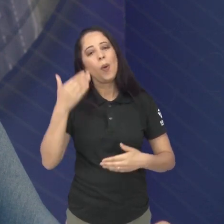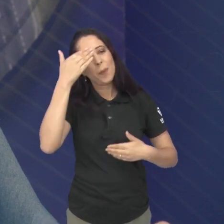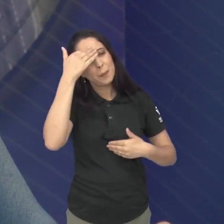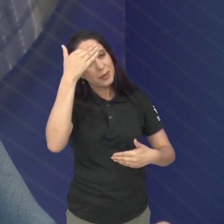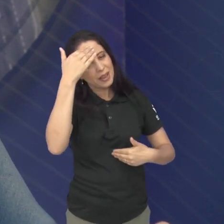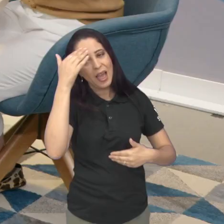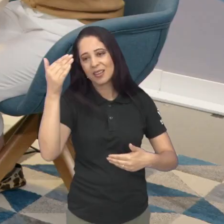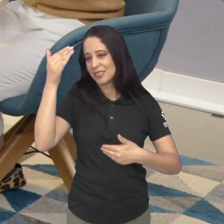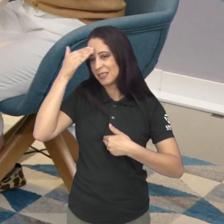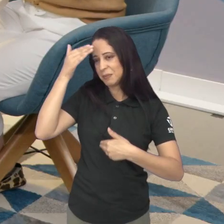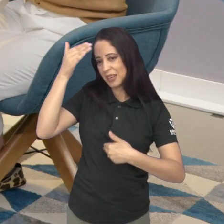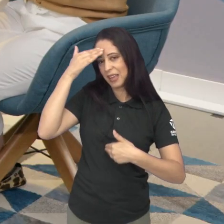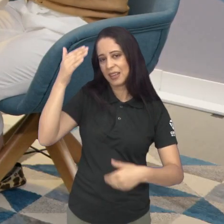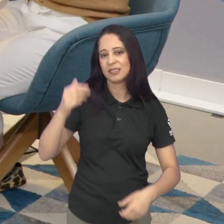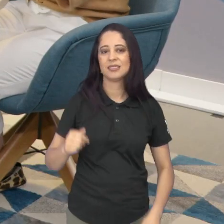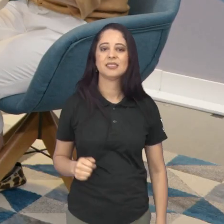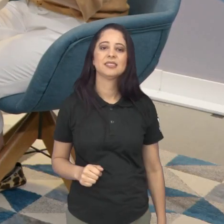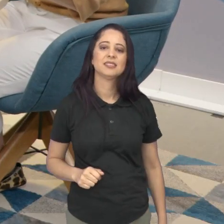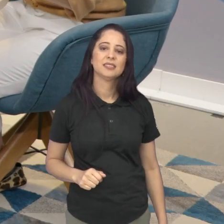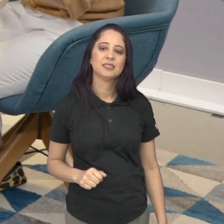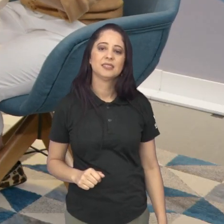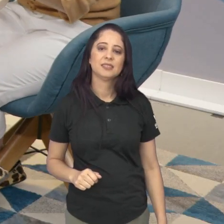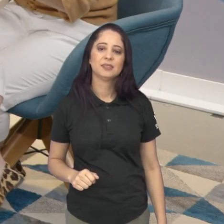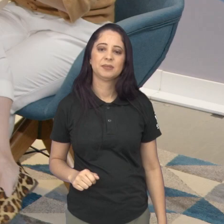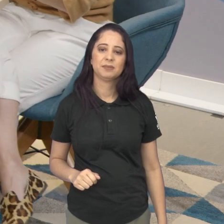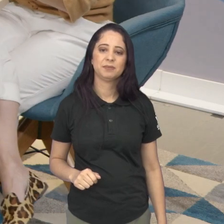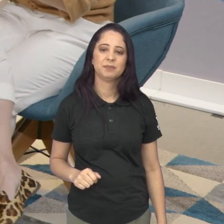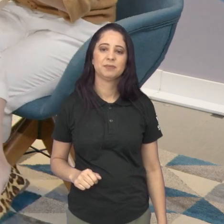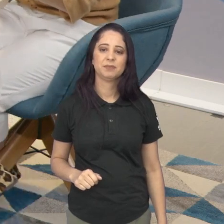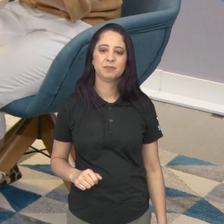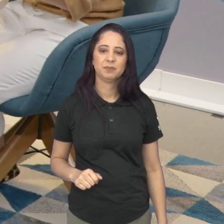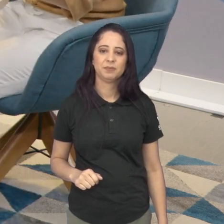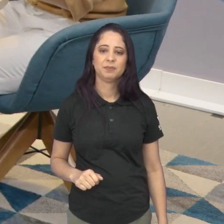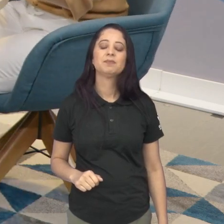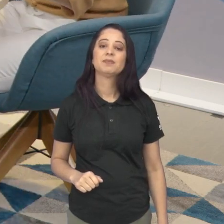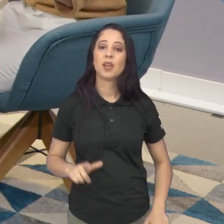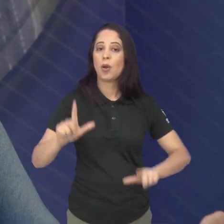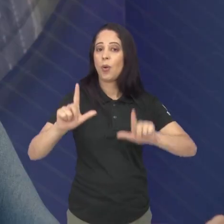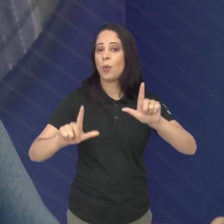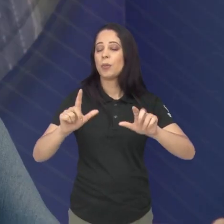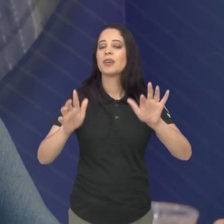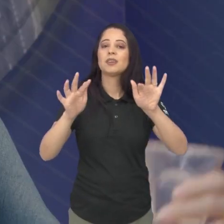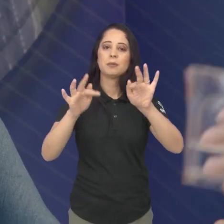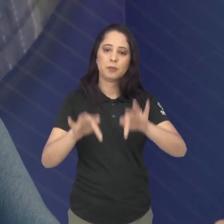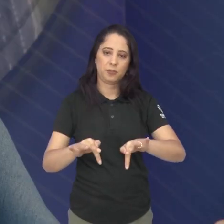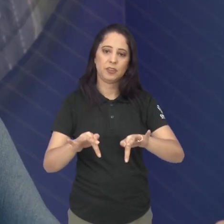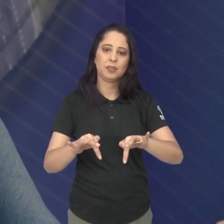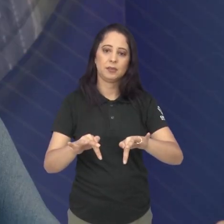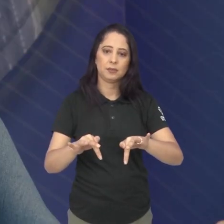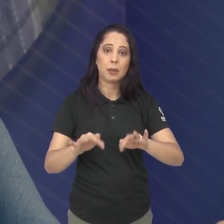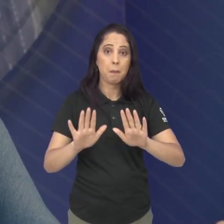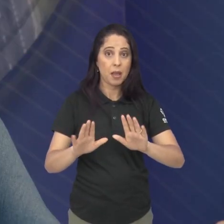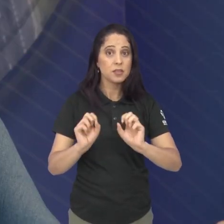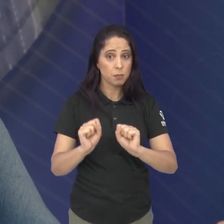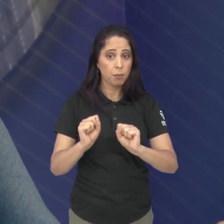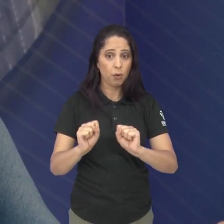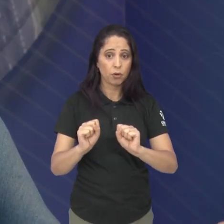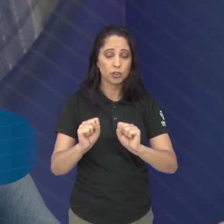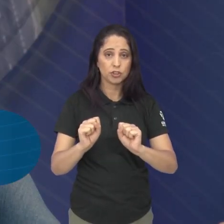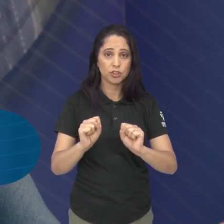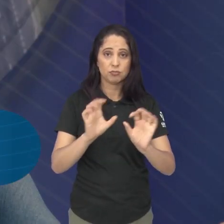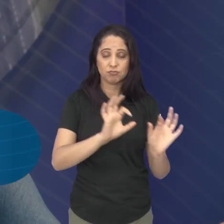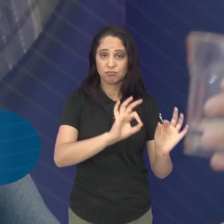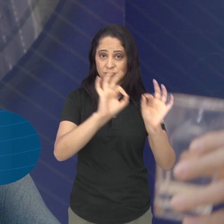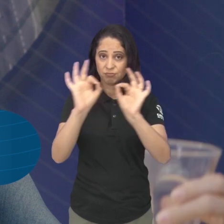condições. Meninas, muito obrigada pela presença de vocês, viu? Imagina, obrigada. Foi um prazer. E é isso, o Diálogos da Cidade fica por aqui, mas vocês